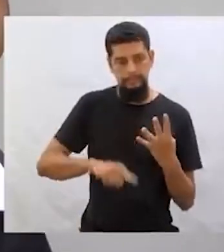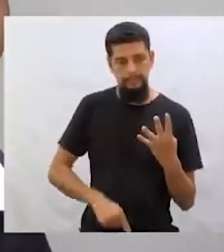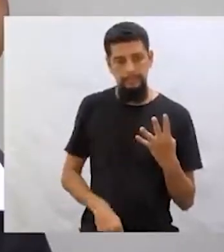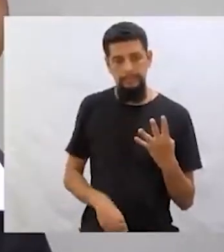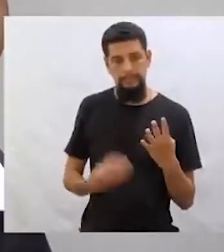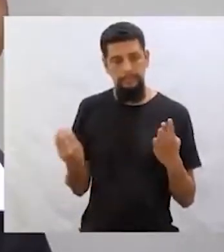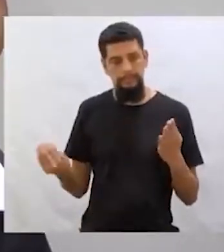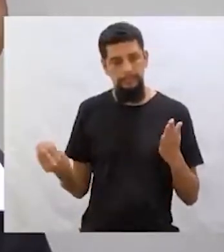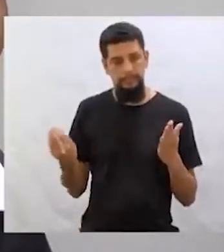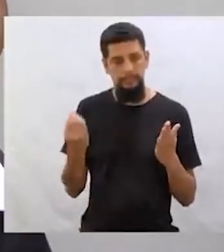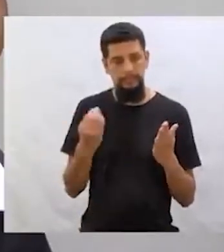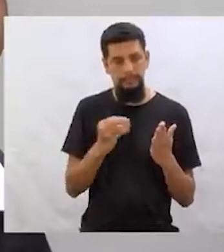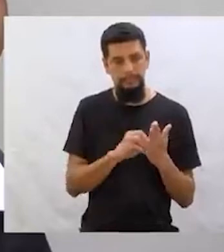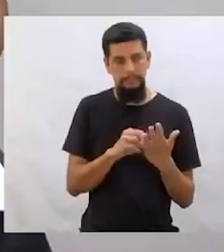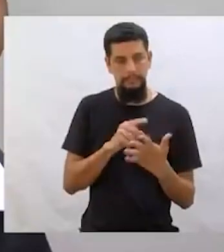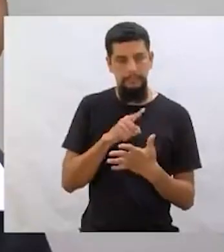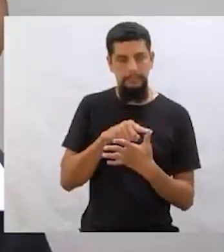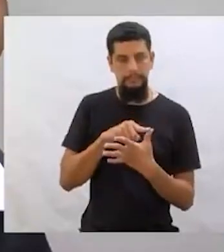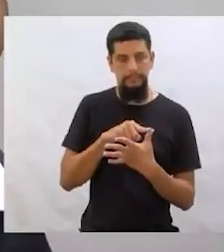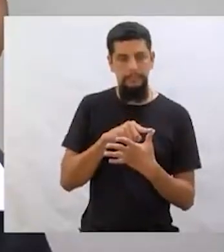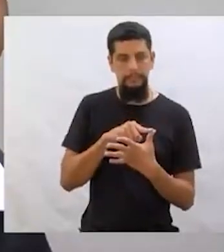1, 2, 3, 4. Vou colocar aqui, ó.